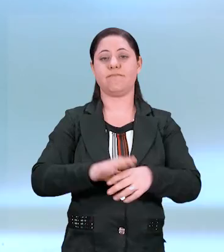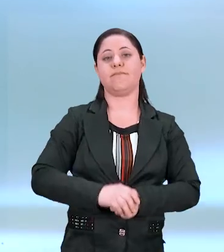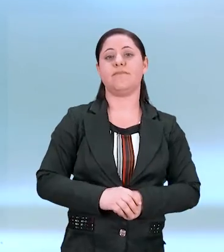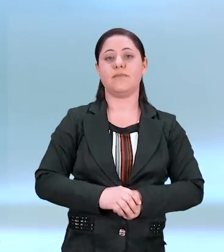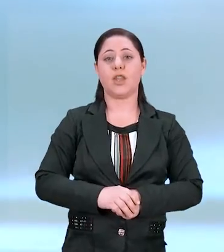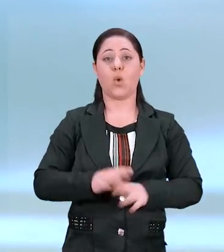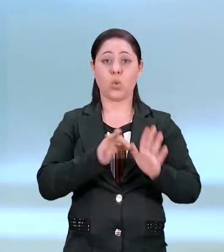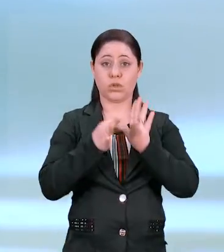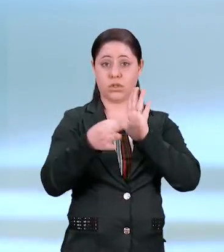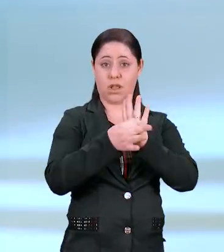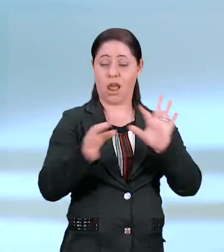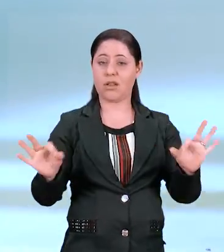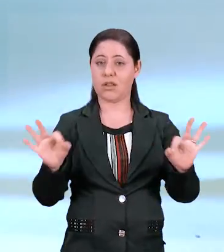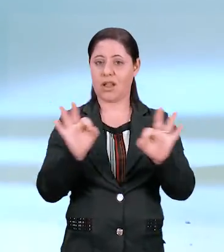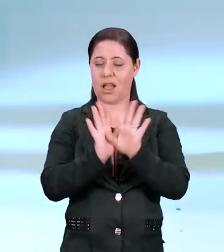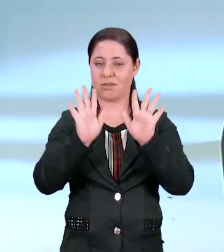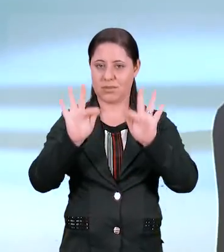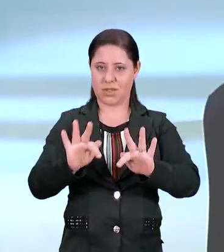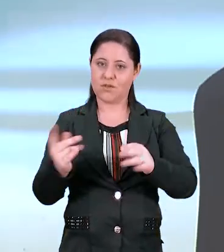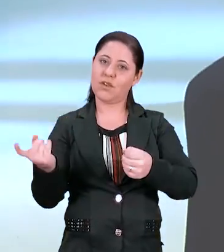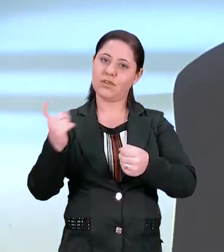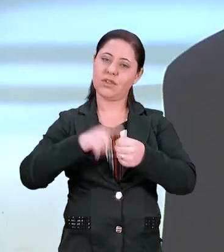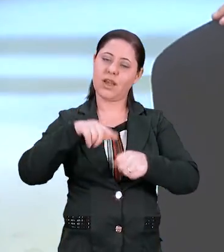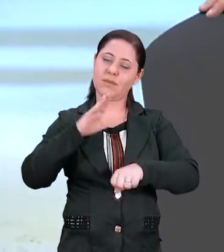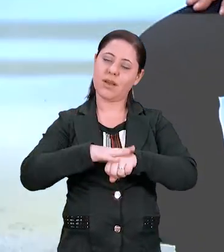fica por aqui, estaremos de volta em breve.